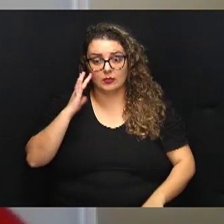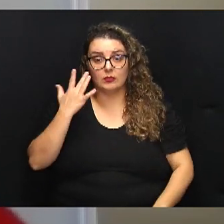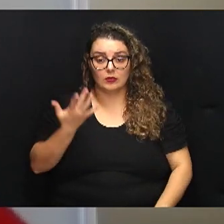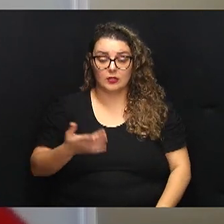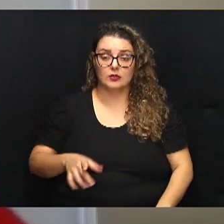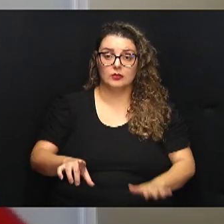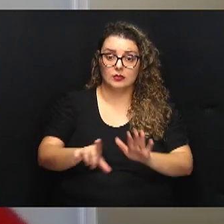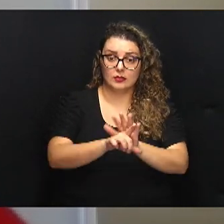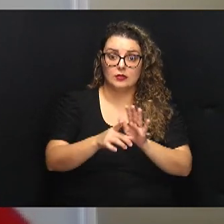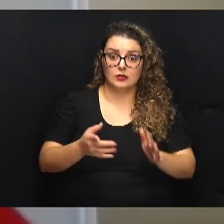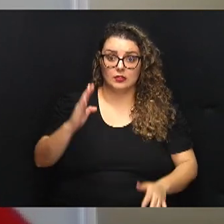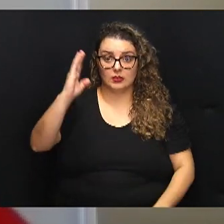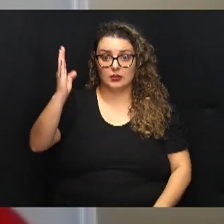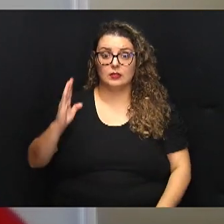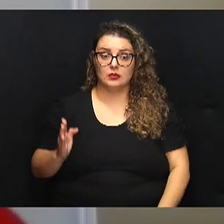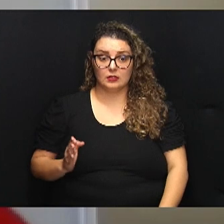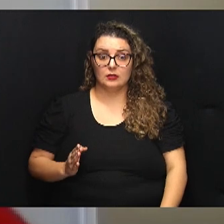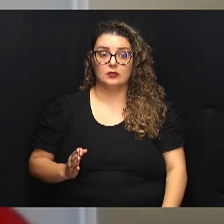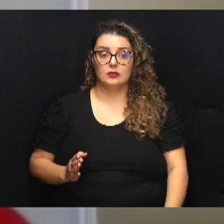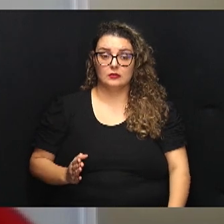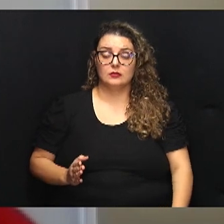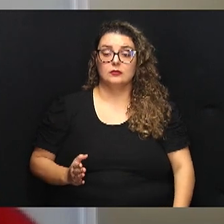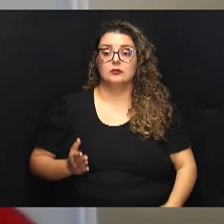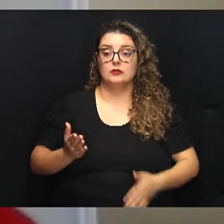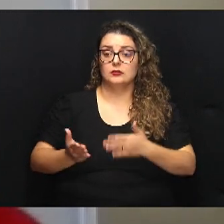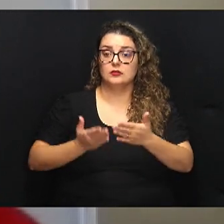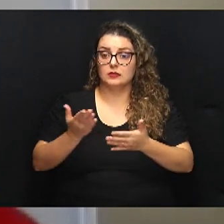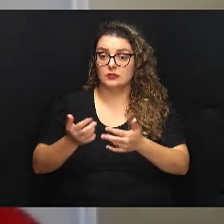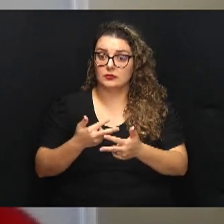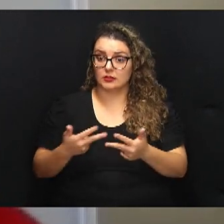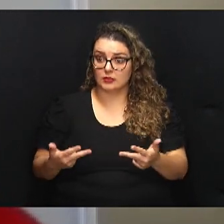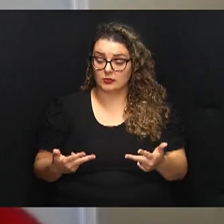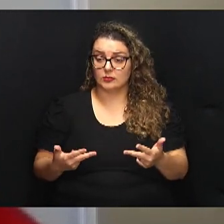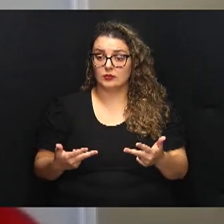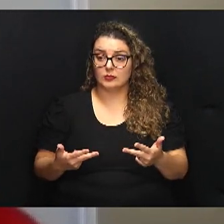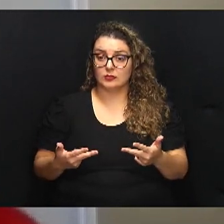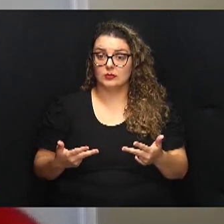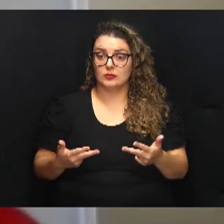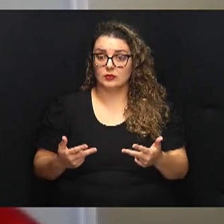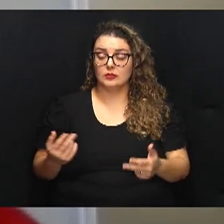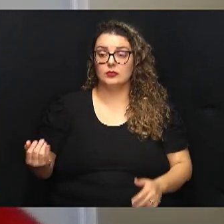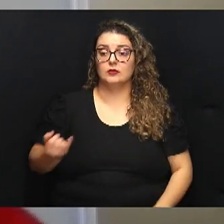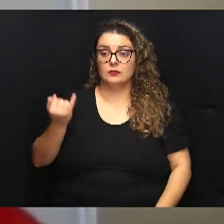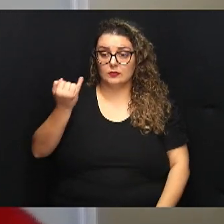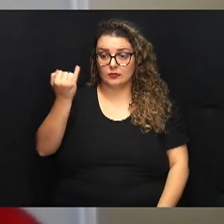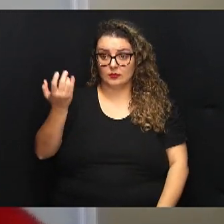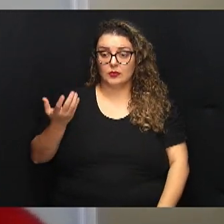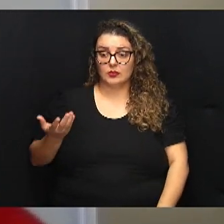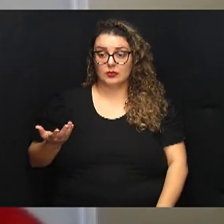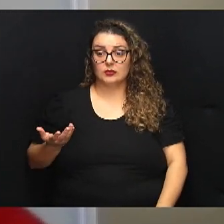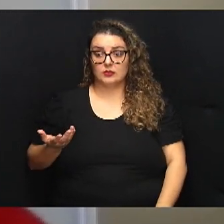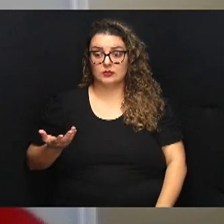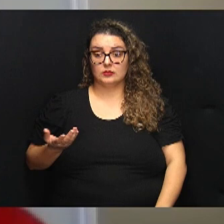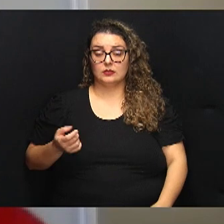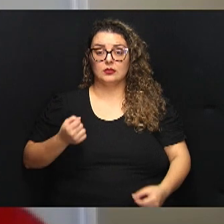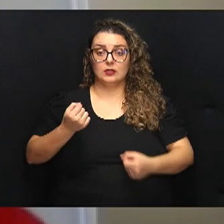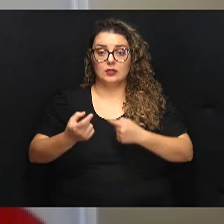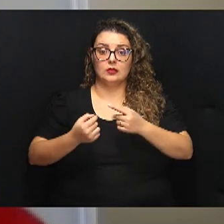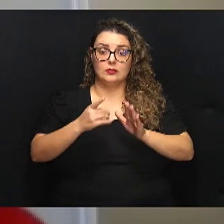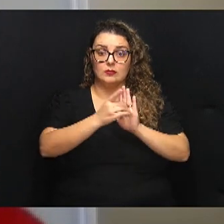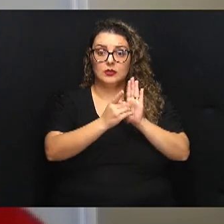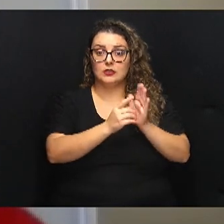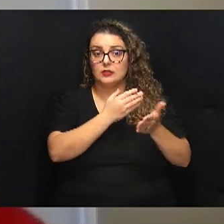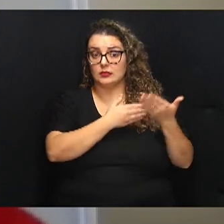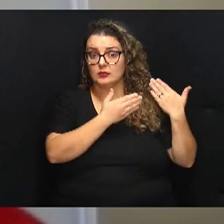legislação brasileira ainda está tratando de coisas que eram muito importantes algumas décadas